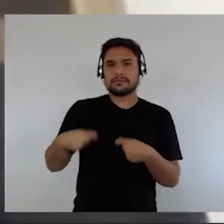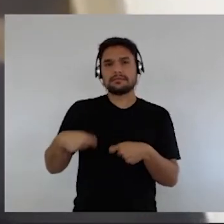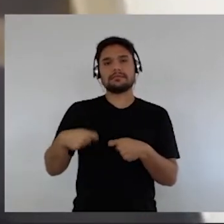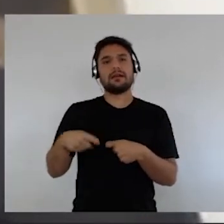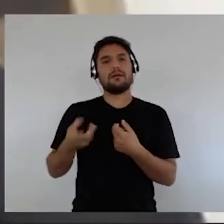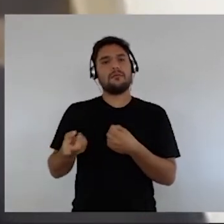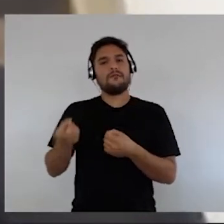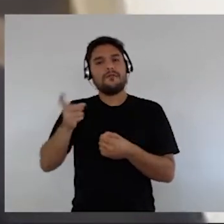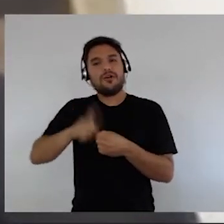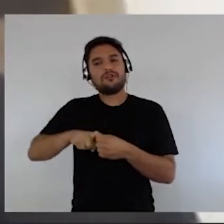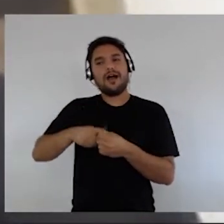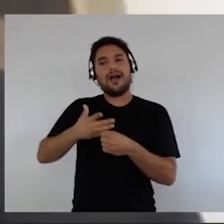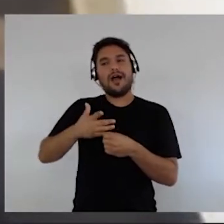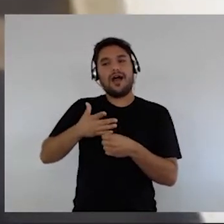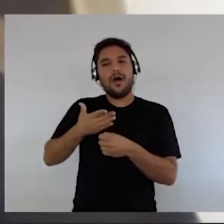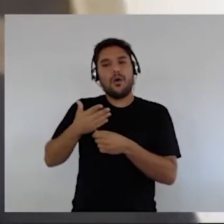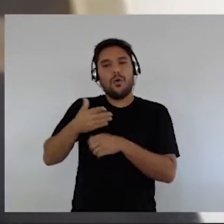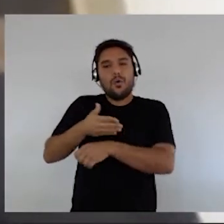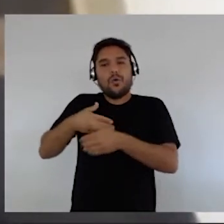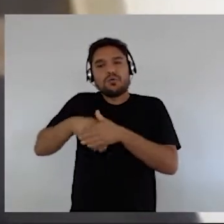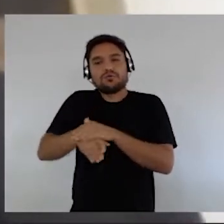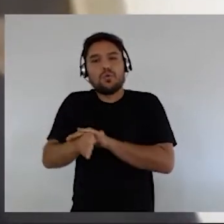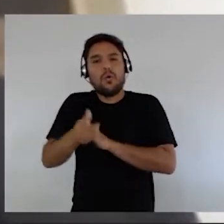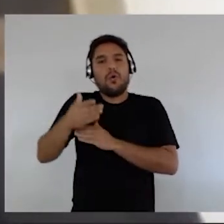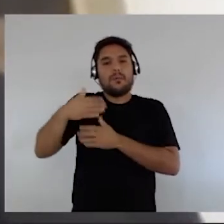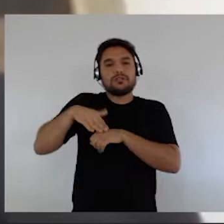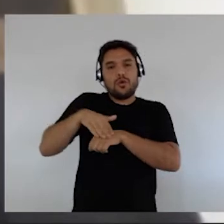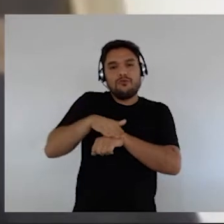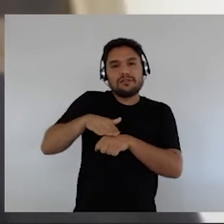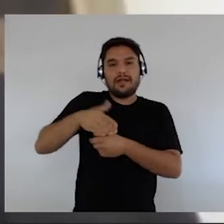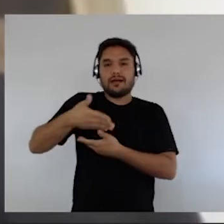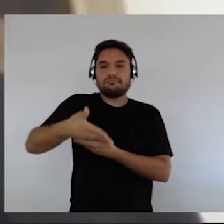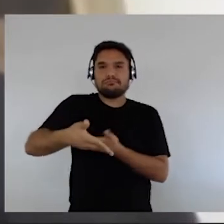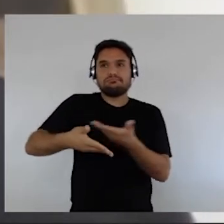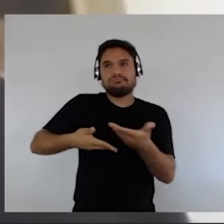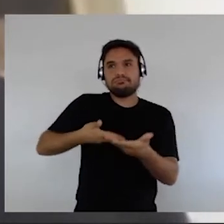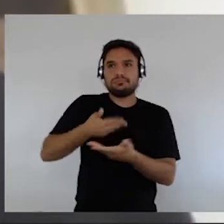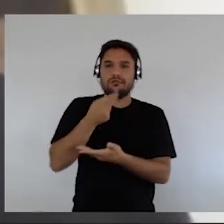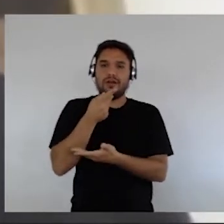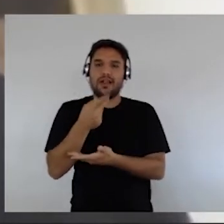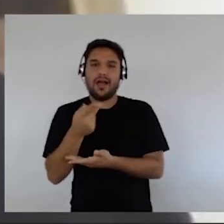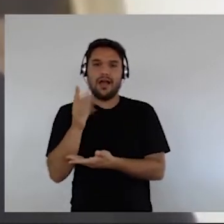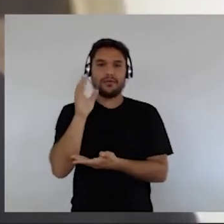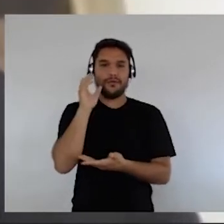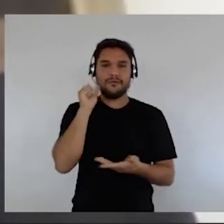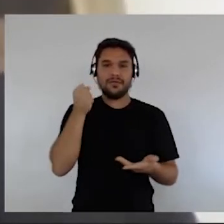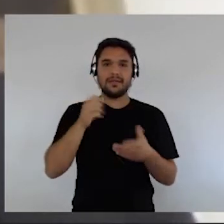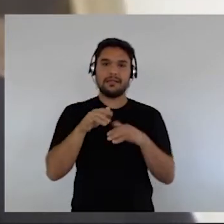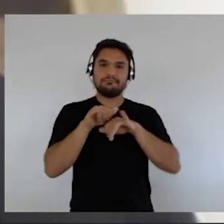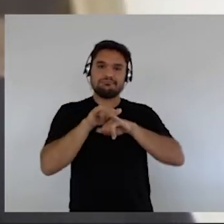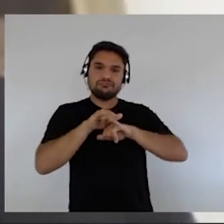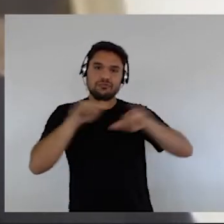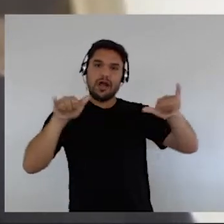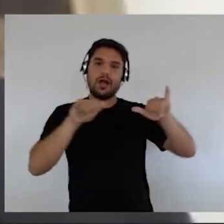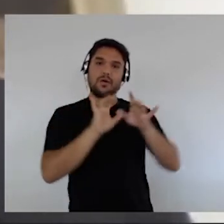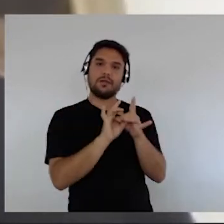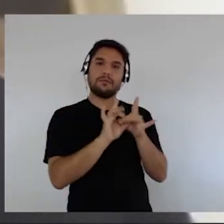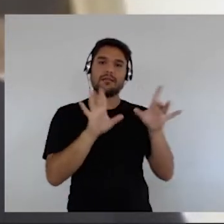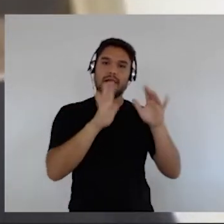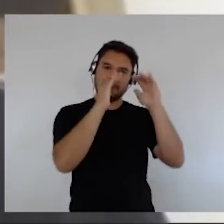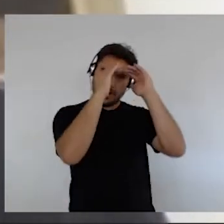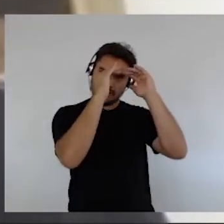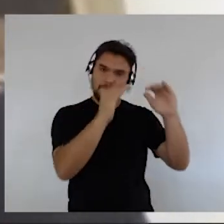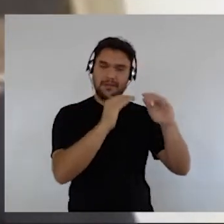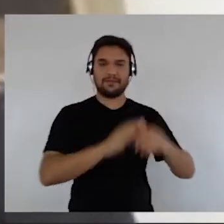velha arte da conversa, do bom debate, do falar e do ouvir, e de divulgar com liberdade e respeito as